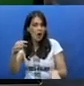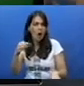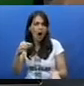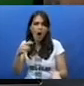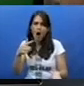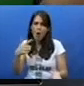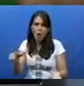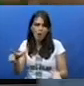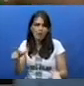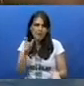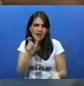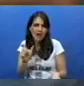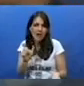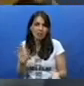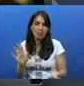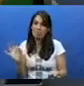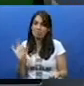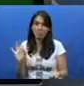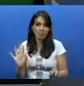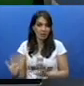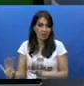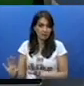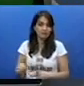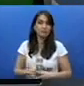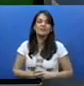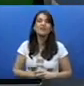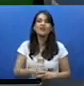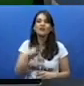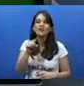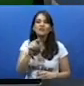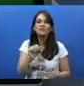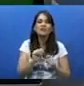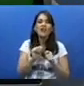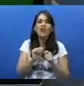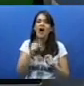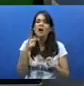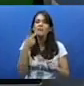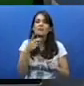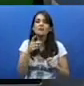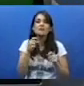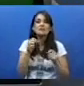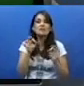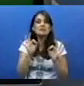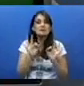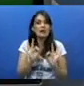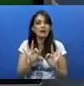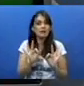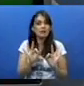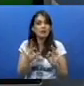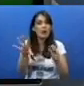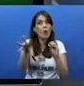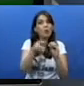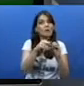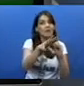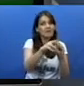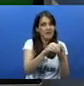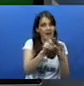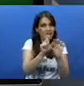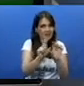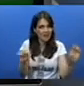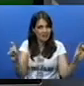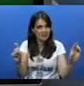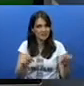acento. Escolha a palavra que completa corretamente as frases. Parar ou